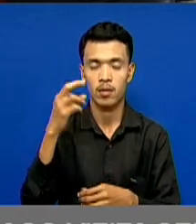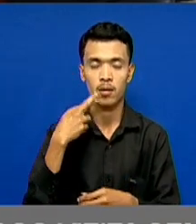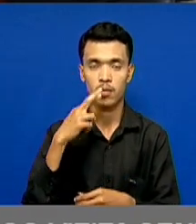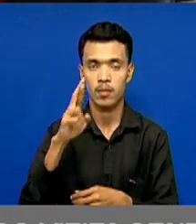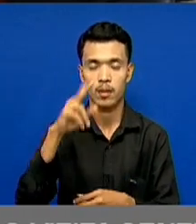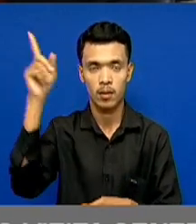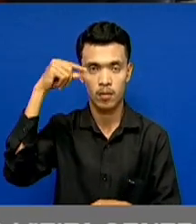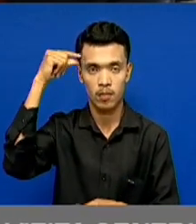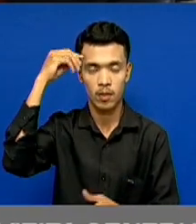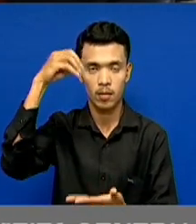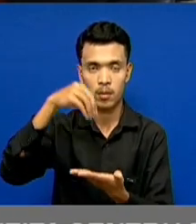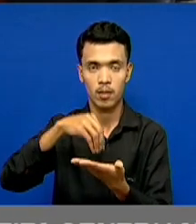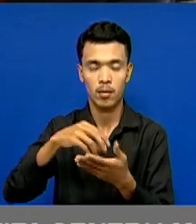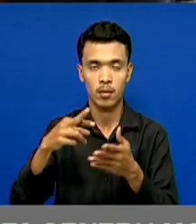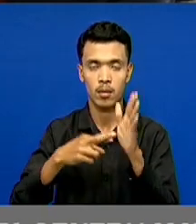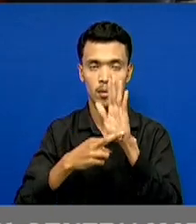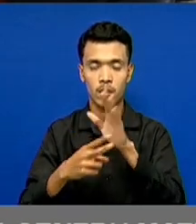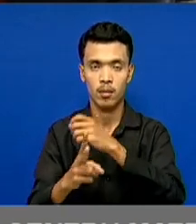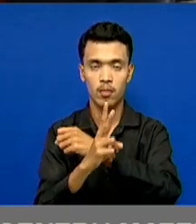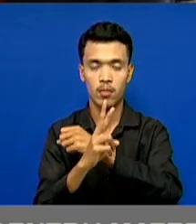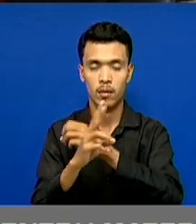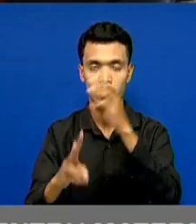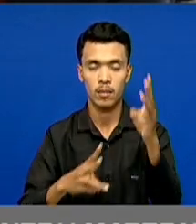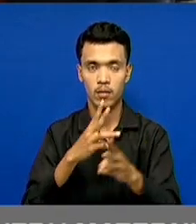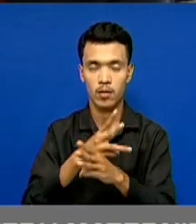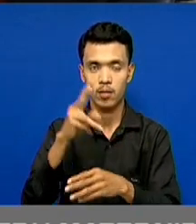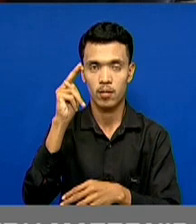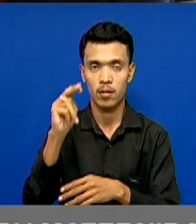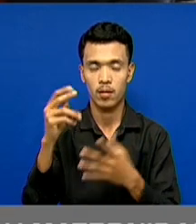integra para patrimônio mundo nian, liga mudança climática na bem